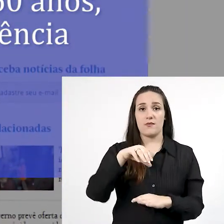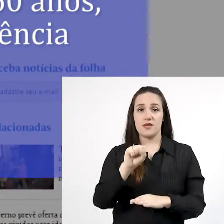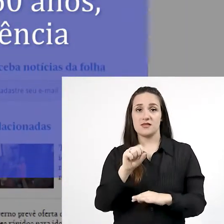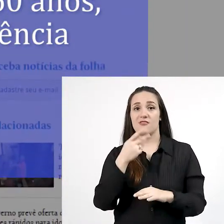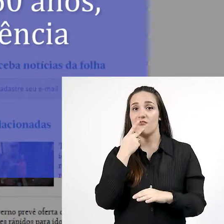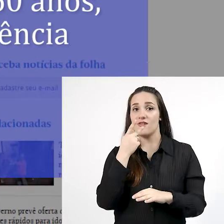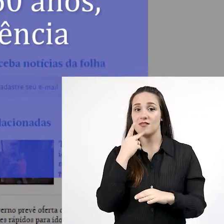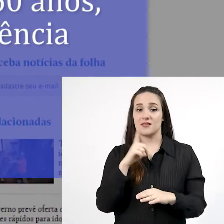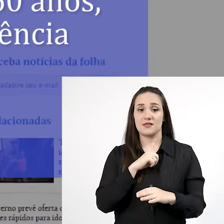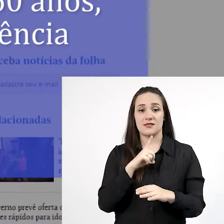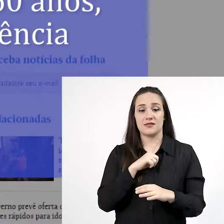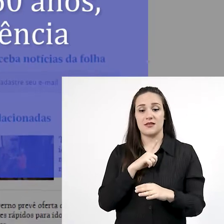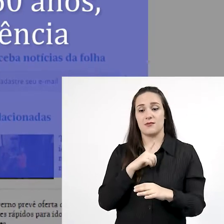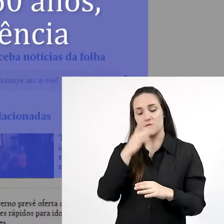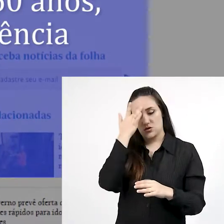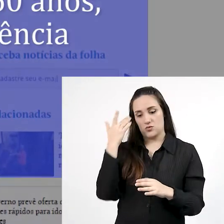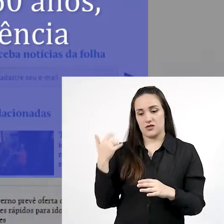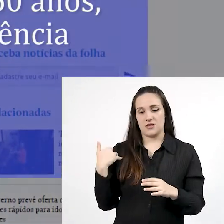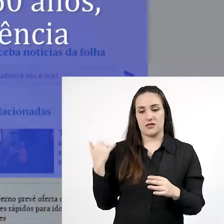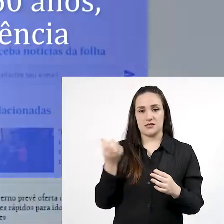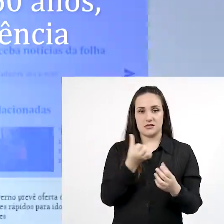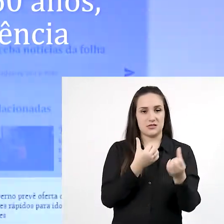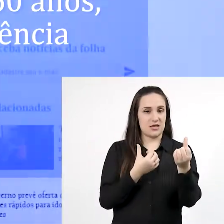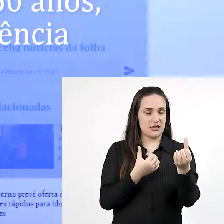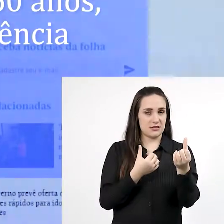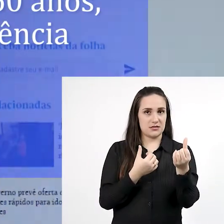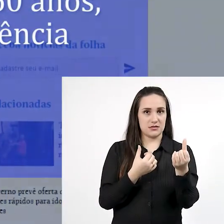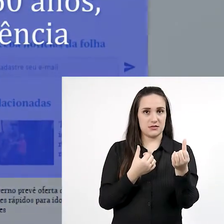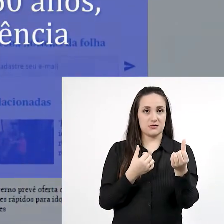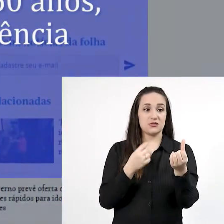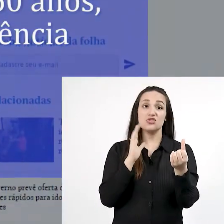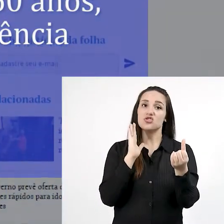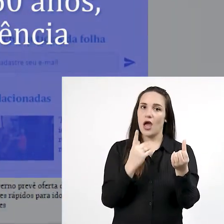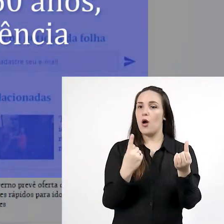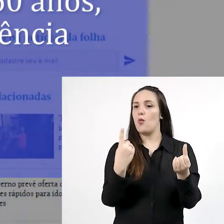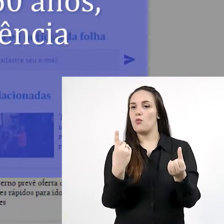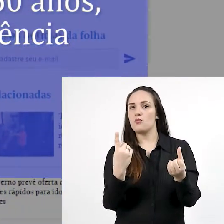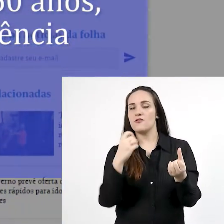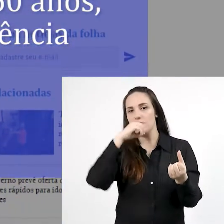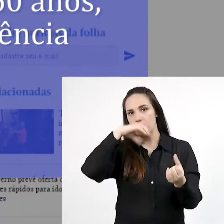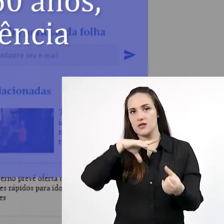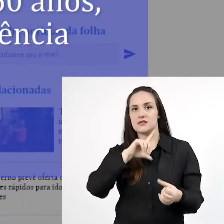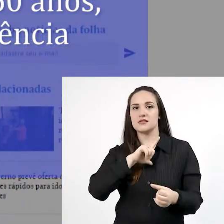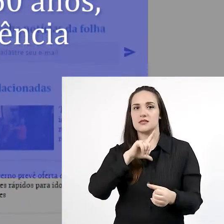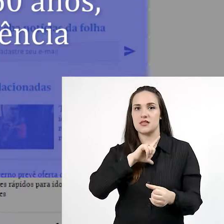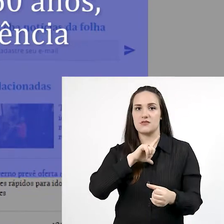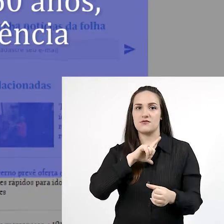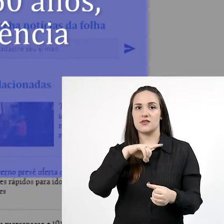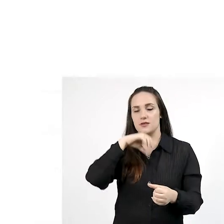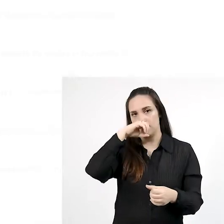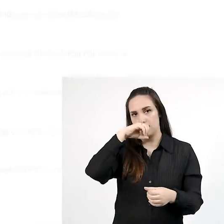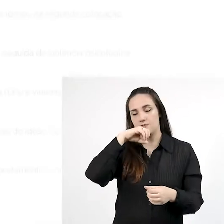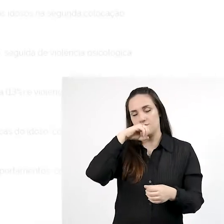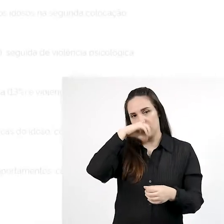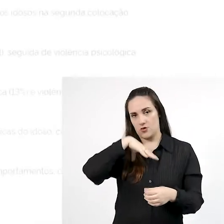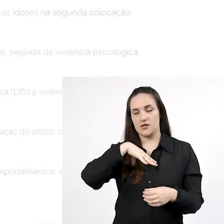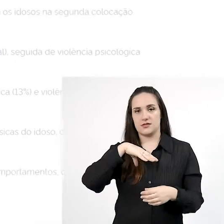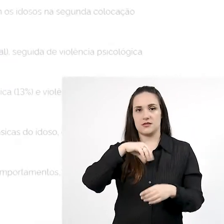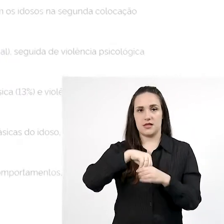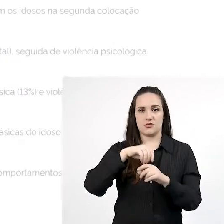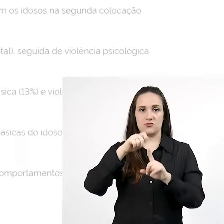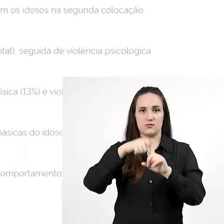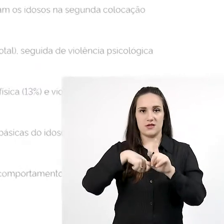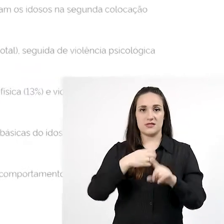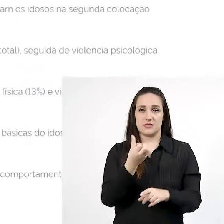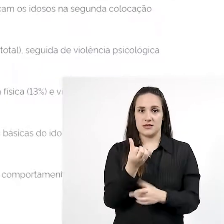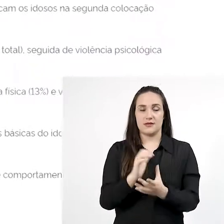6 pessoas com mais de 60 anos, uma sofreu algum tipo de violência nos últimos 12 meses. Cerca de